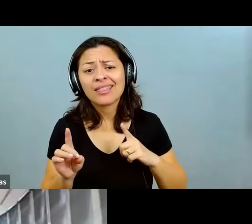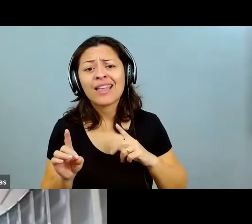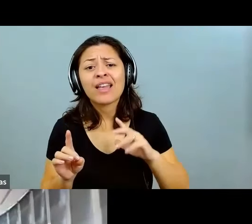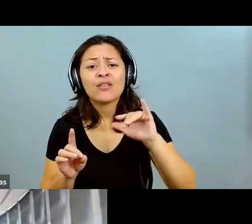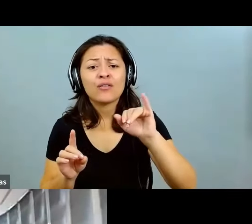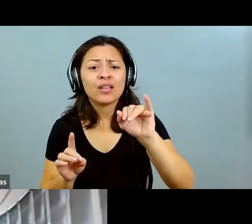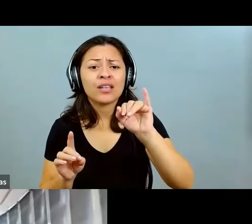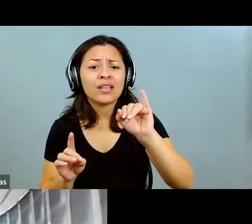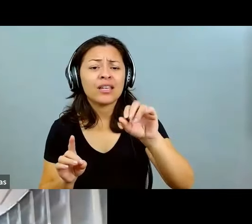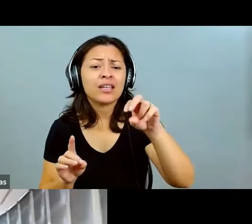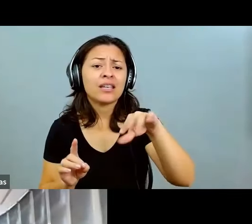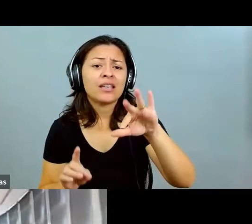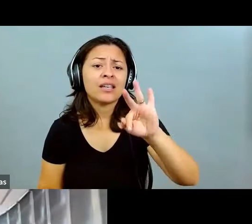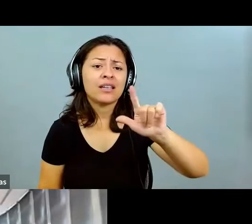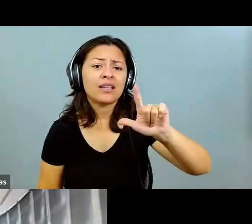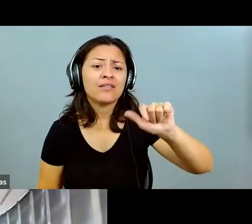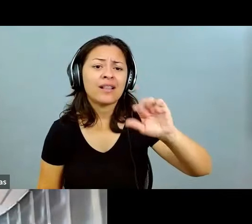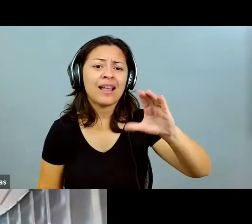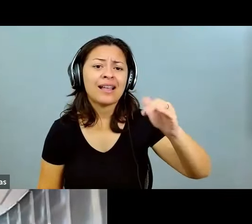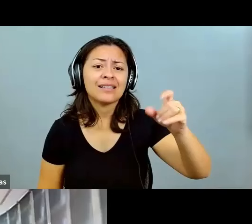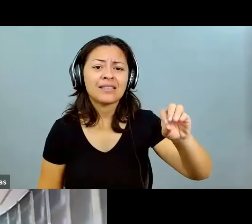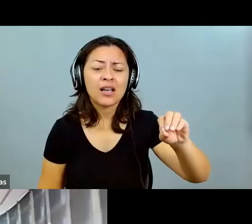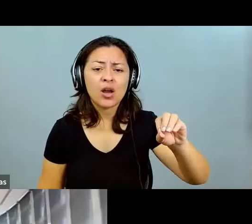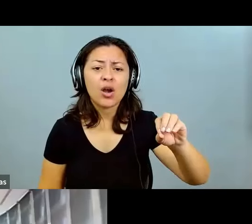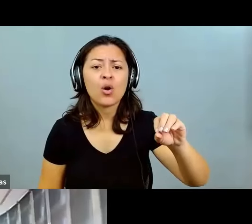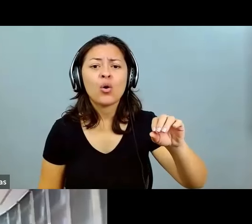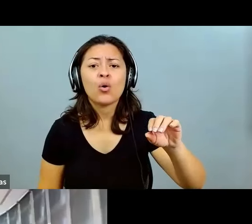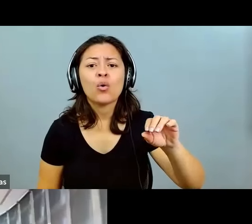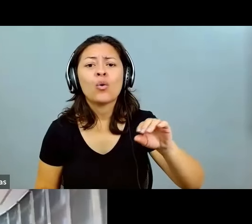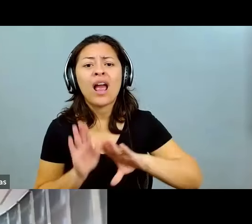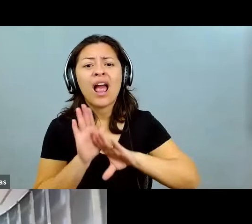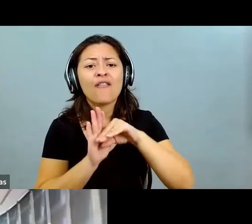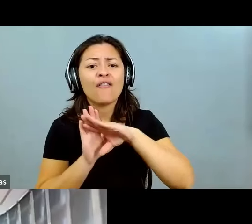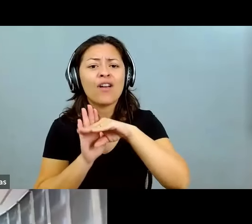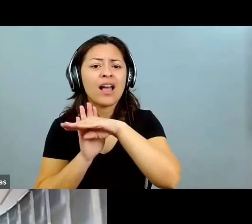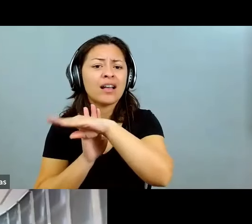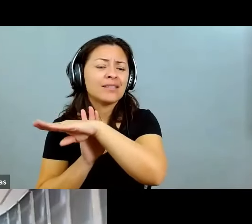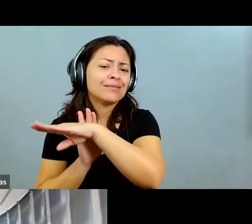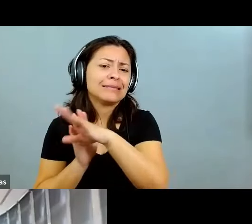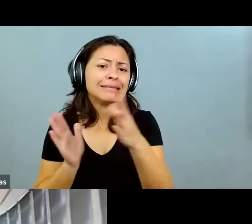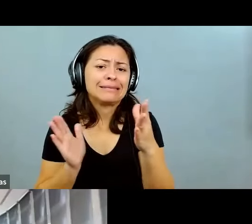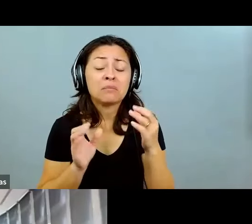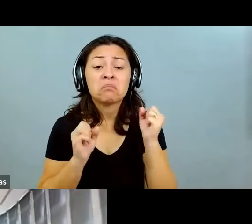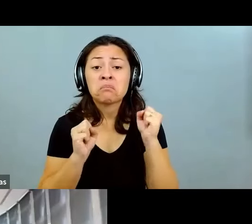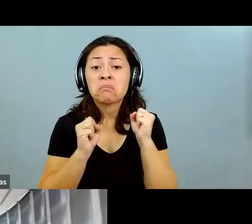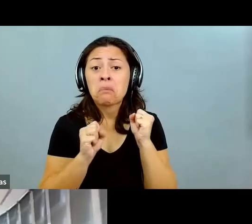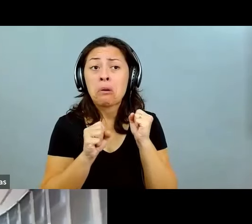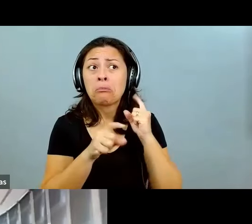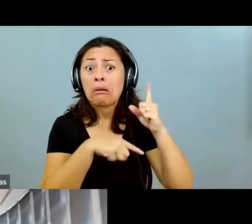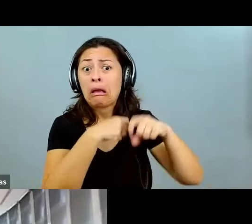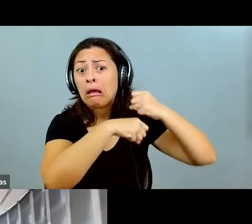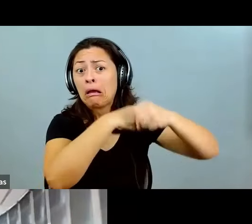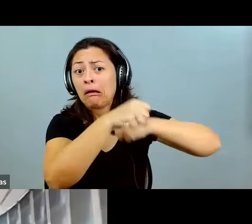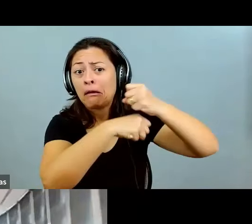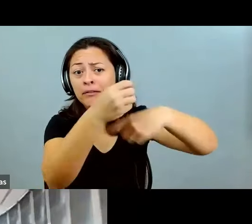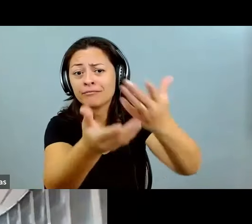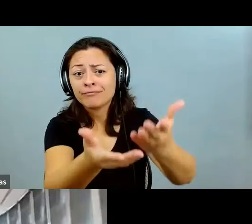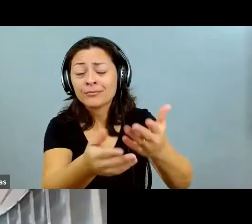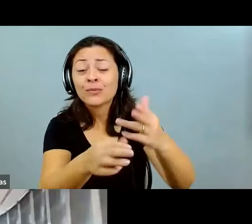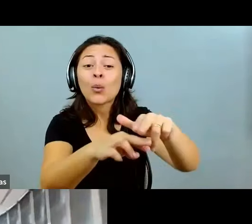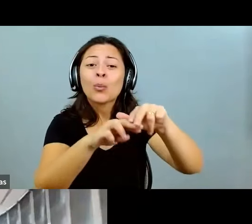ser mais mais 11 e me 12 Talvez nos na próxima década né talvez então então ele tá num preço histórico por isso quando